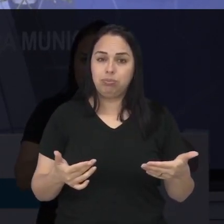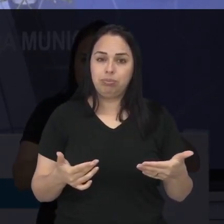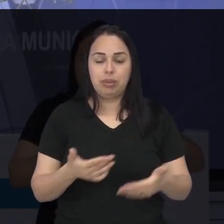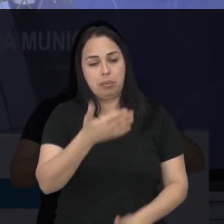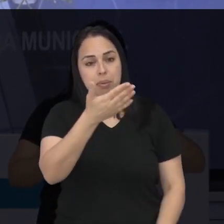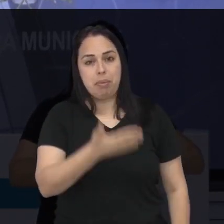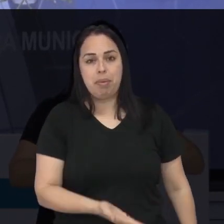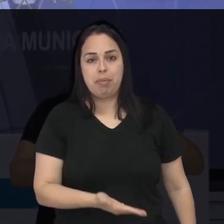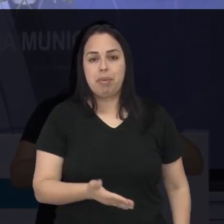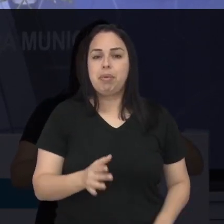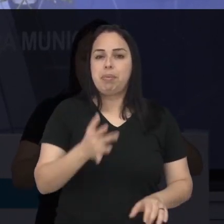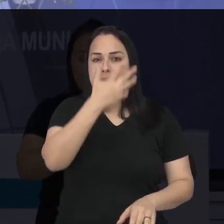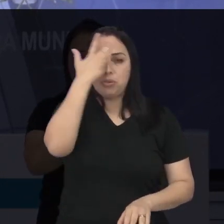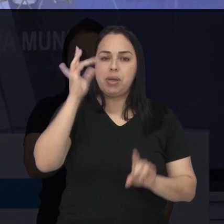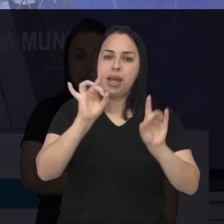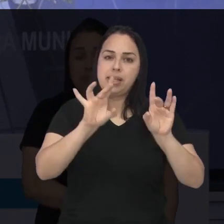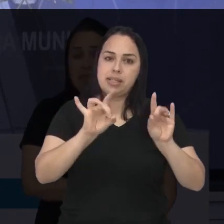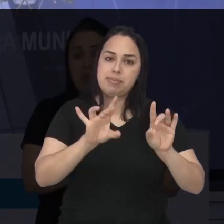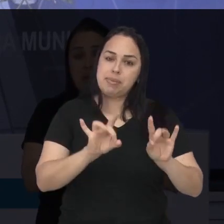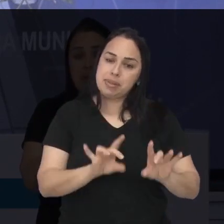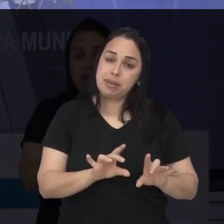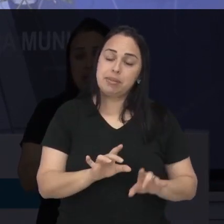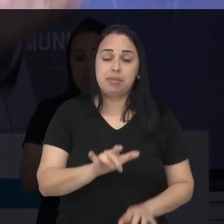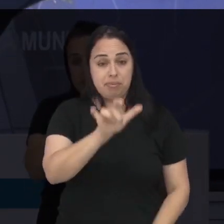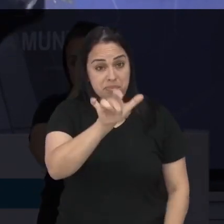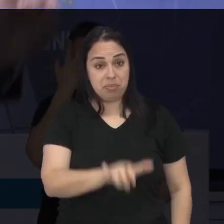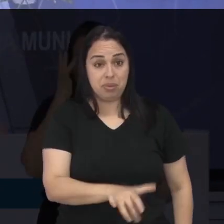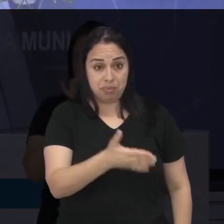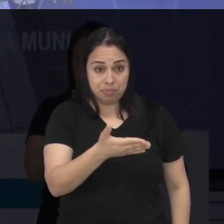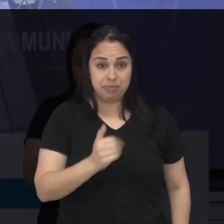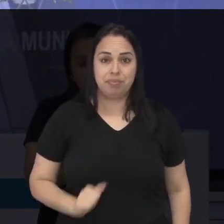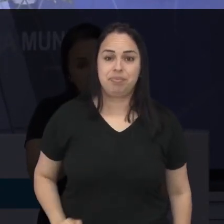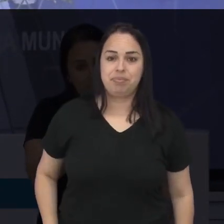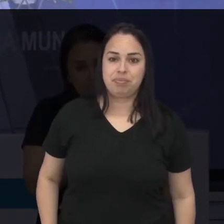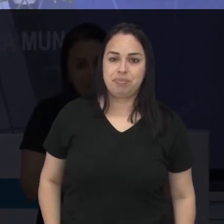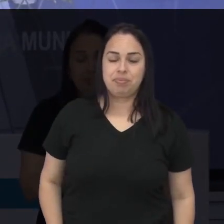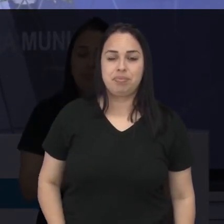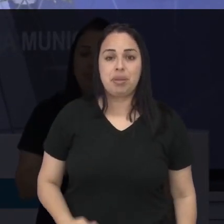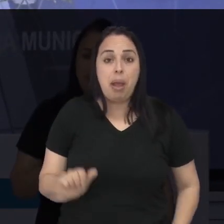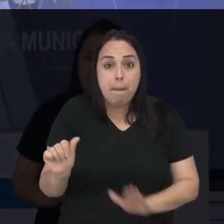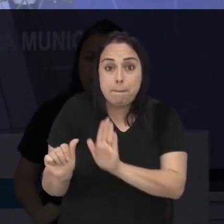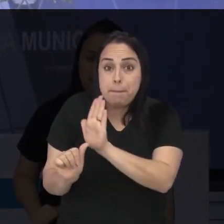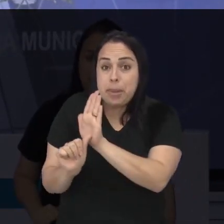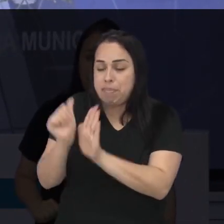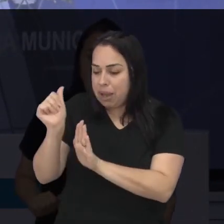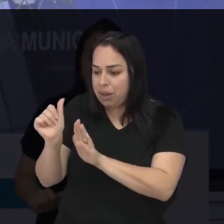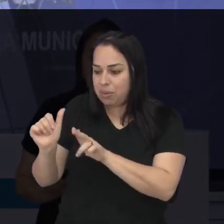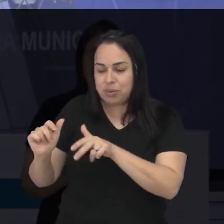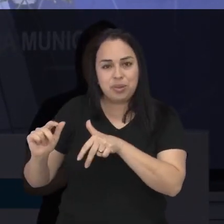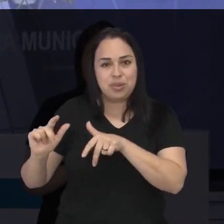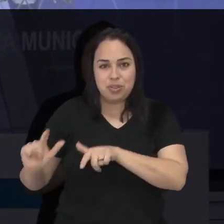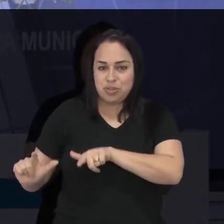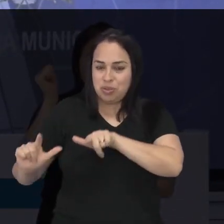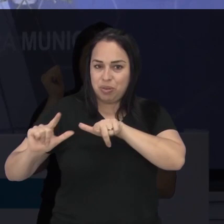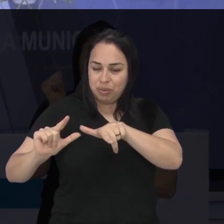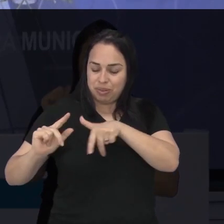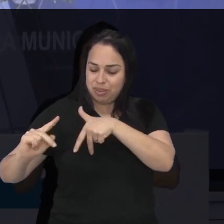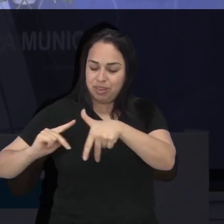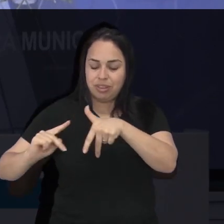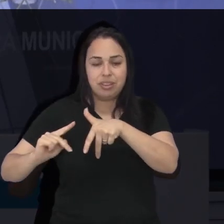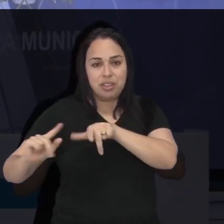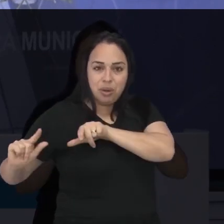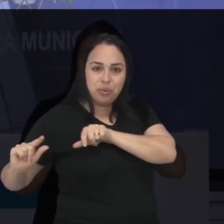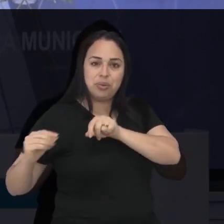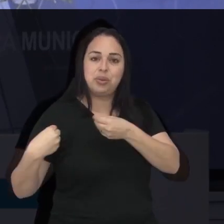casa para uma pessoa muito especial. E essa pessoa é o senhor. É o primeiro título de cidadão